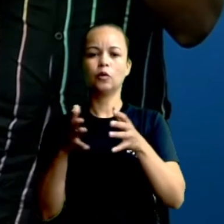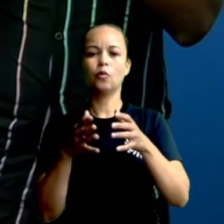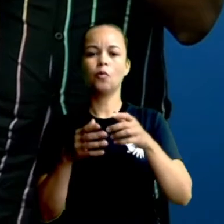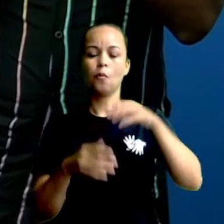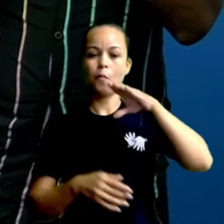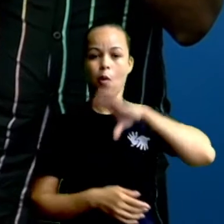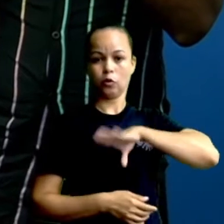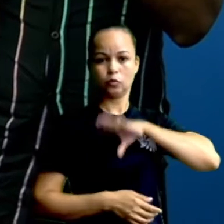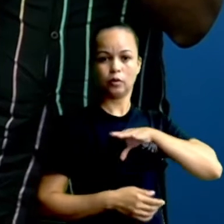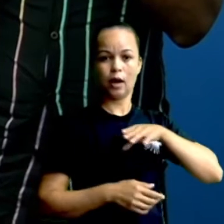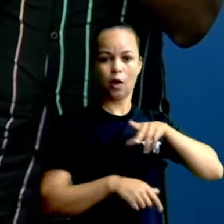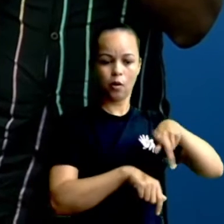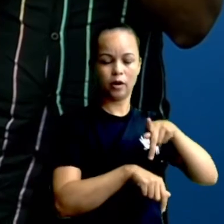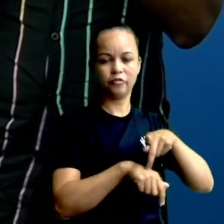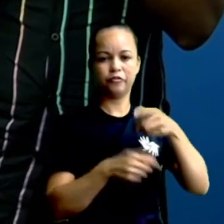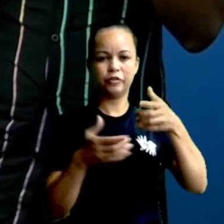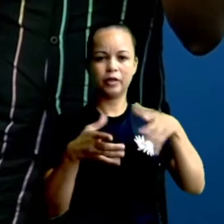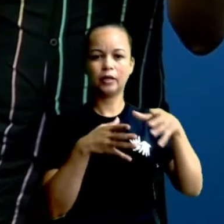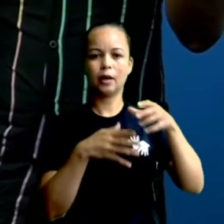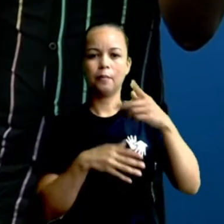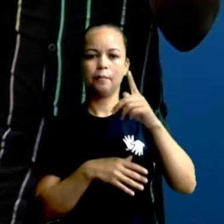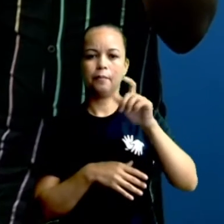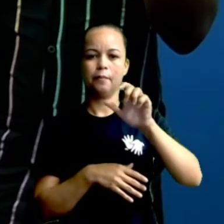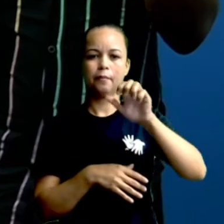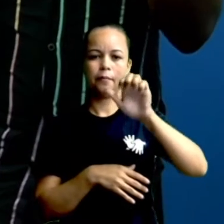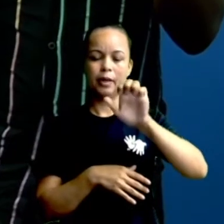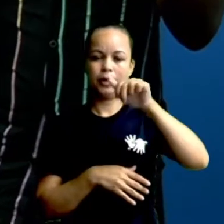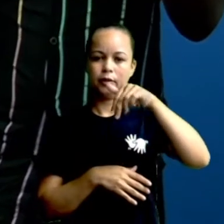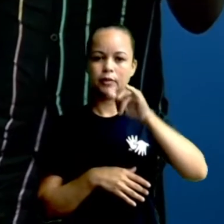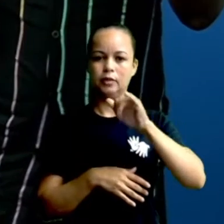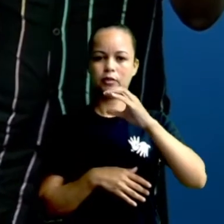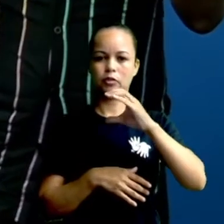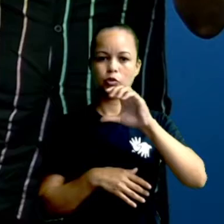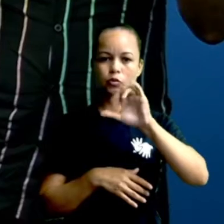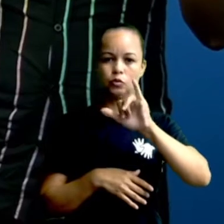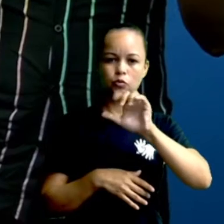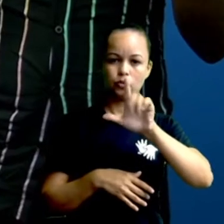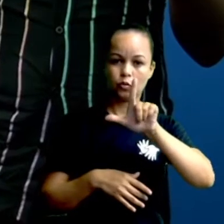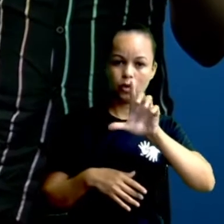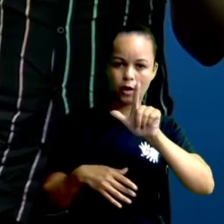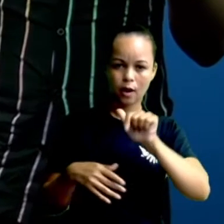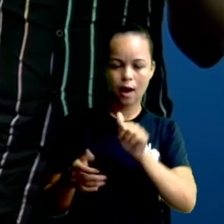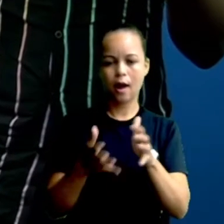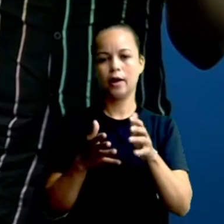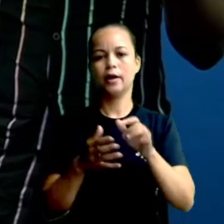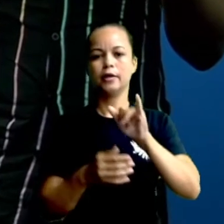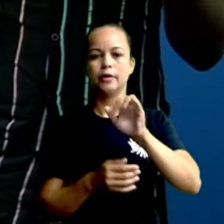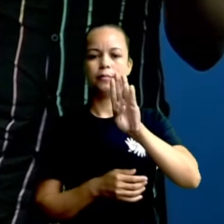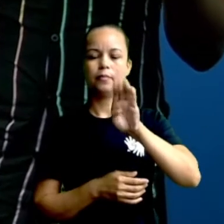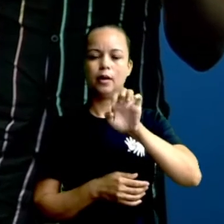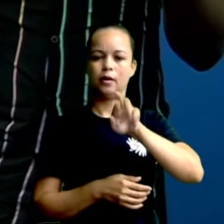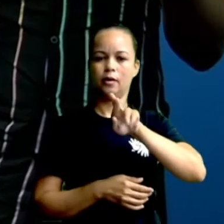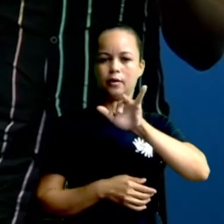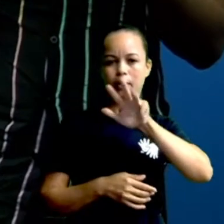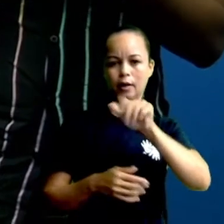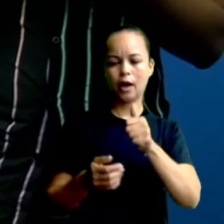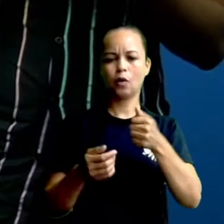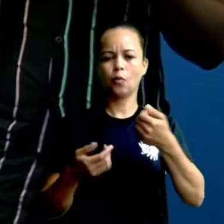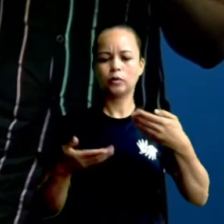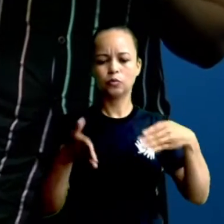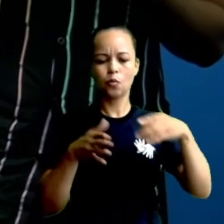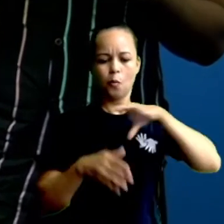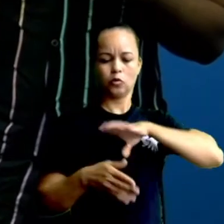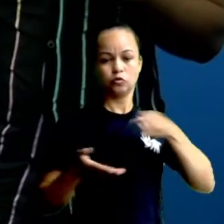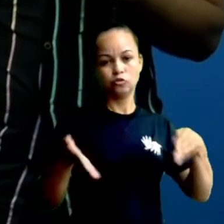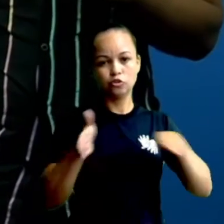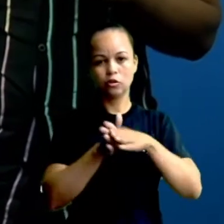seja, Portugal ele tem uma região vasta de litoral. Então, quando eles chegam aqui, né, nesse território em Pindorama, então